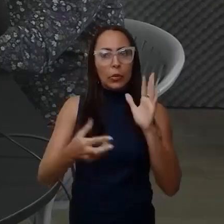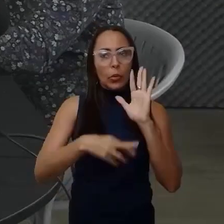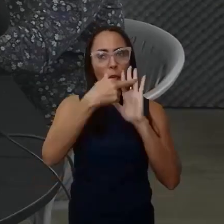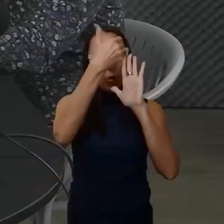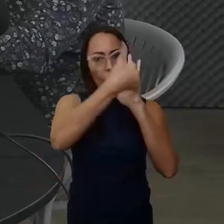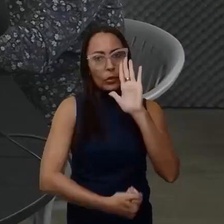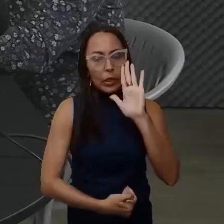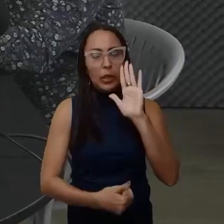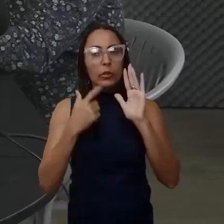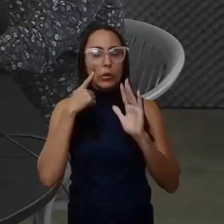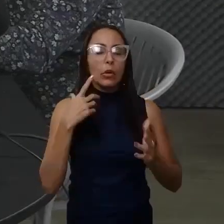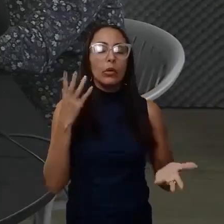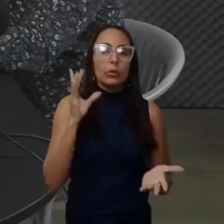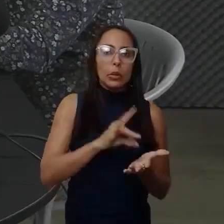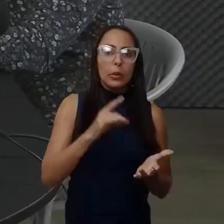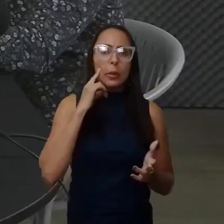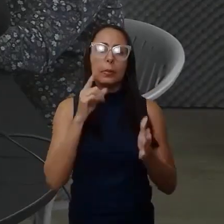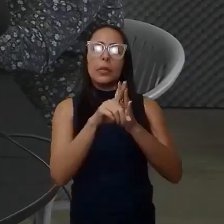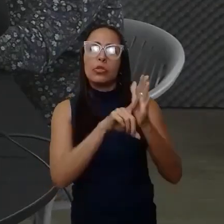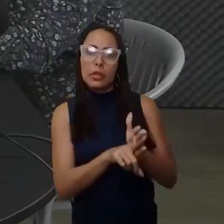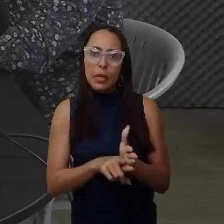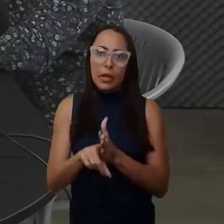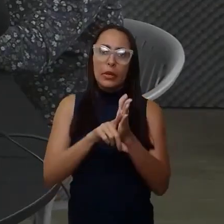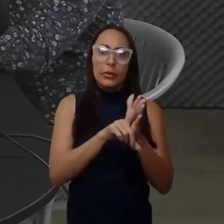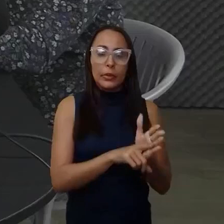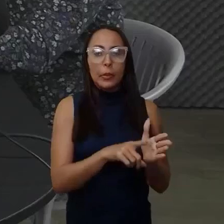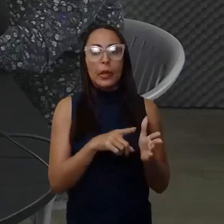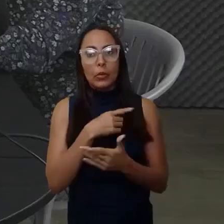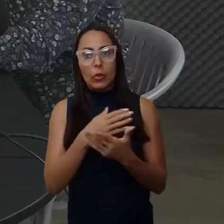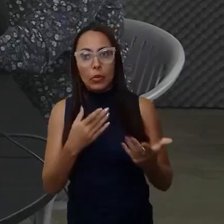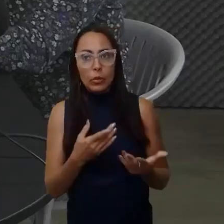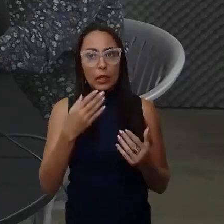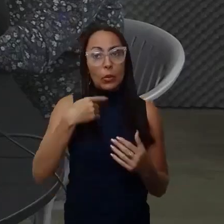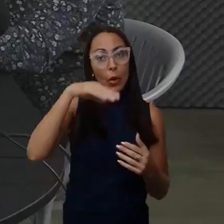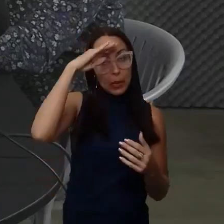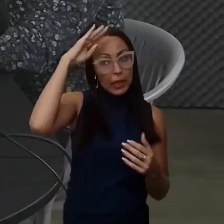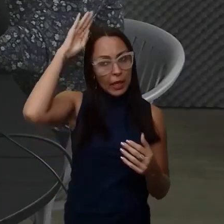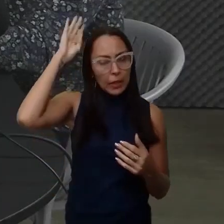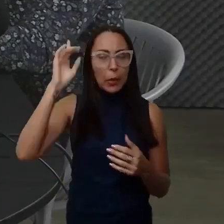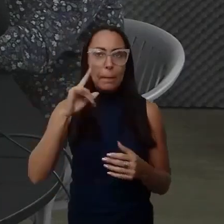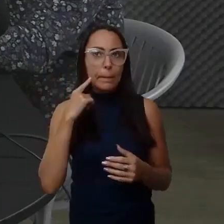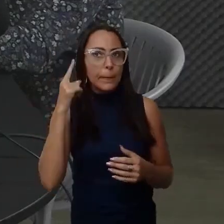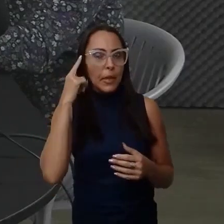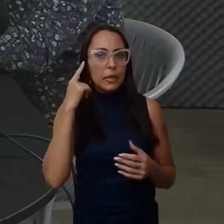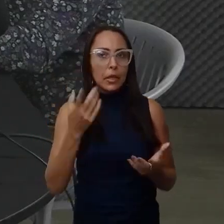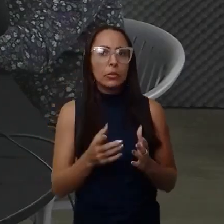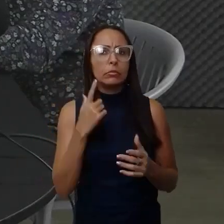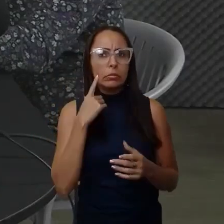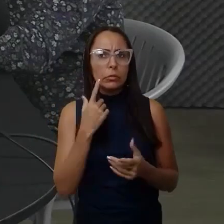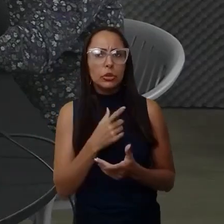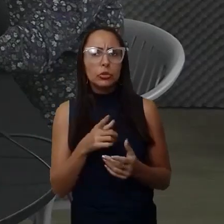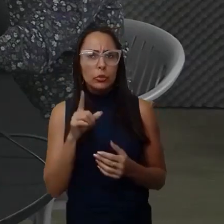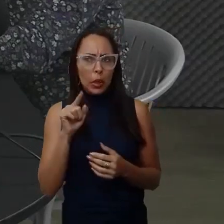por eu ter pesquisado coisas na academia ao longo da vida e pensar, meu Deus, isso aqui rende um documentário, isso